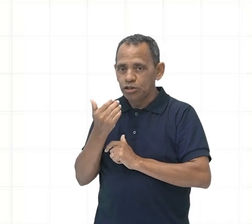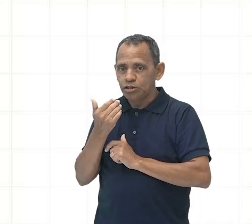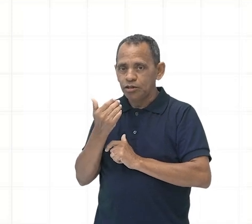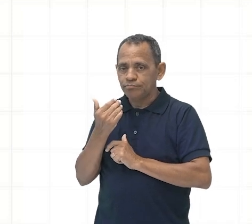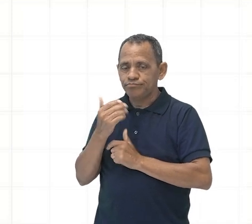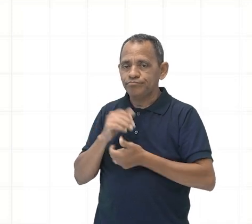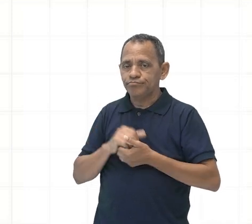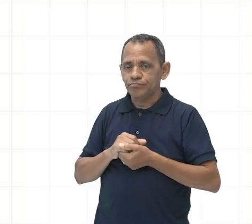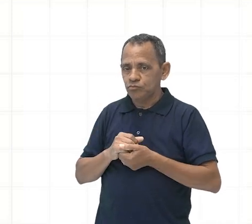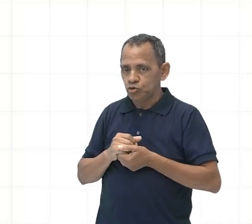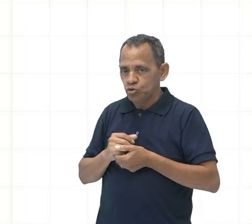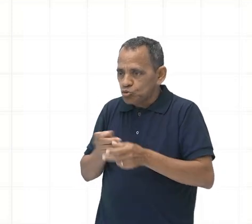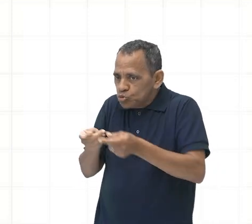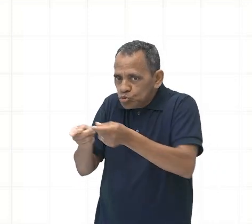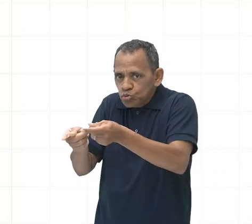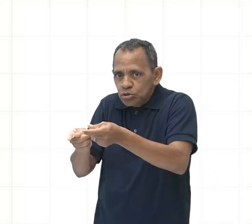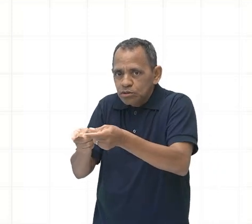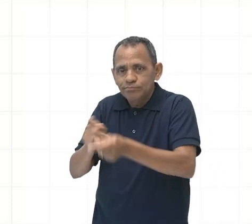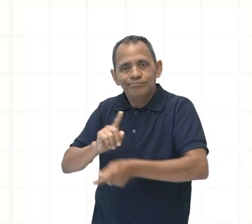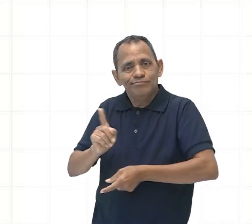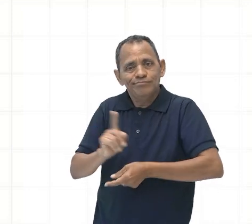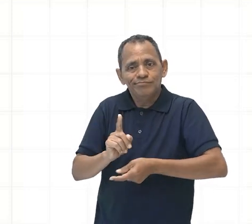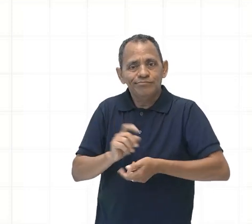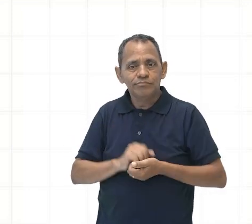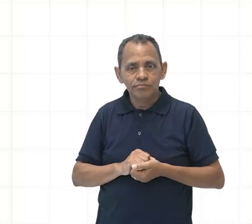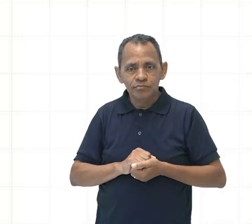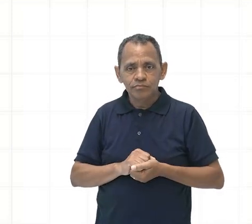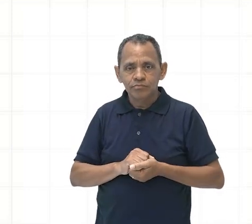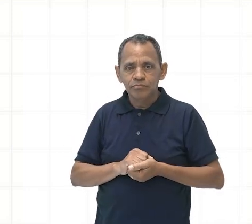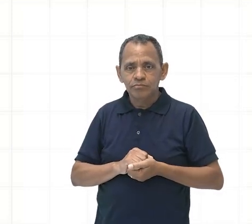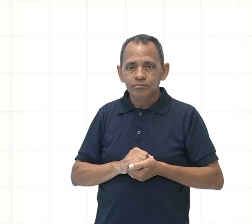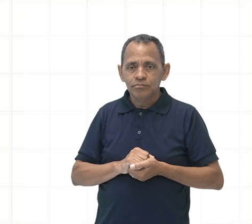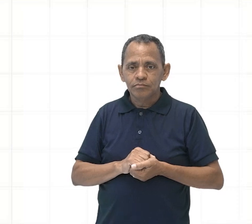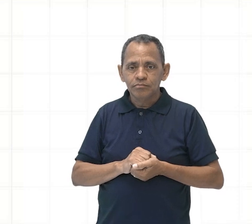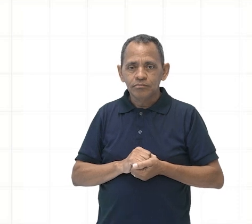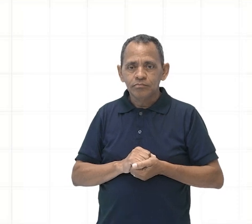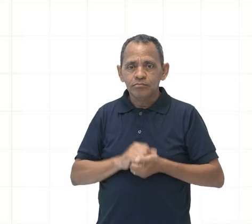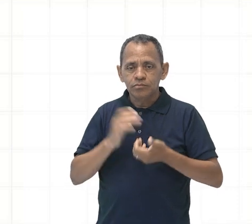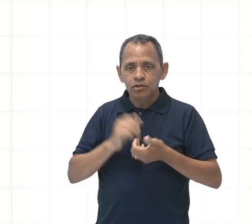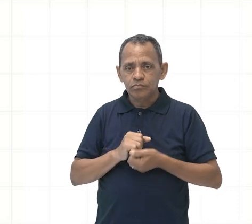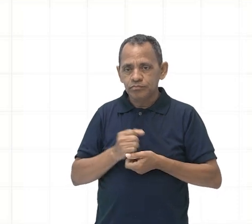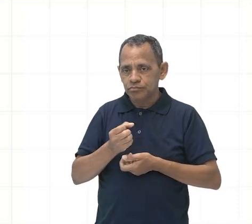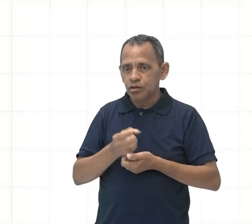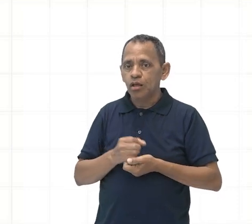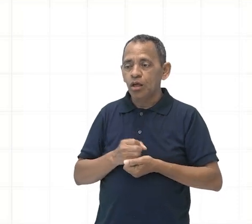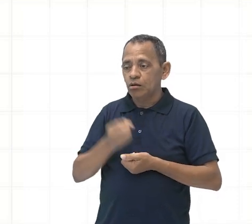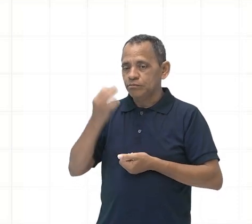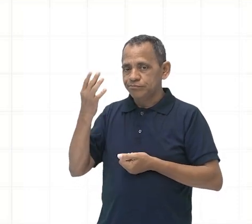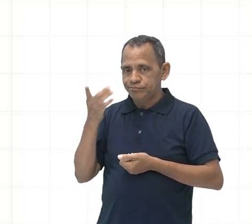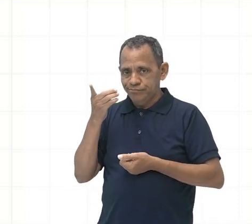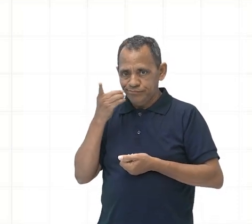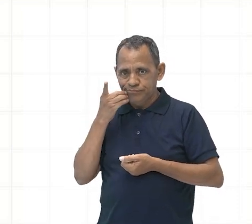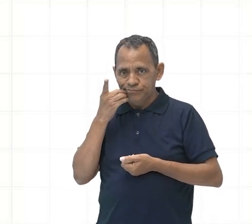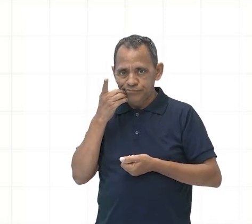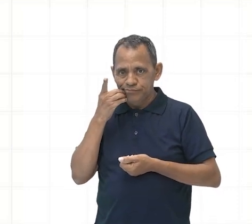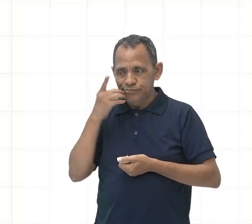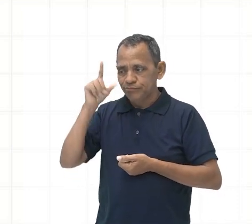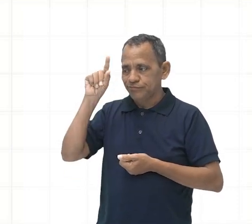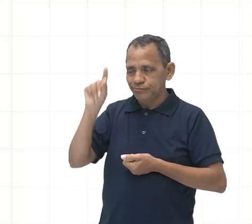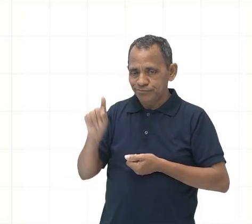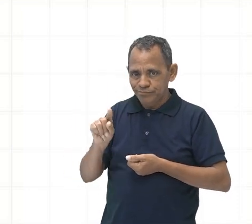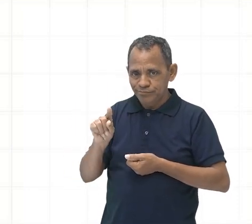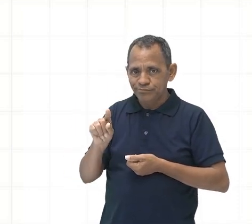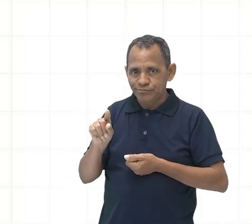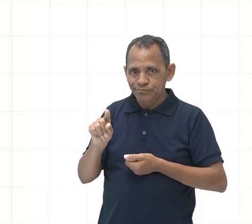Então, como a quantidade da comida não vai mudar, logo a quantidade de dias deve